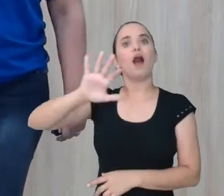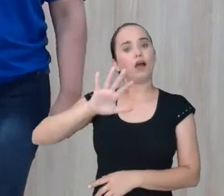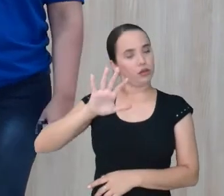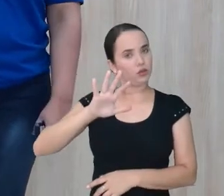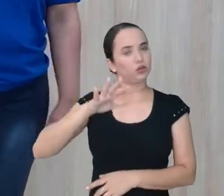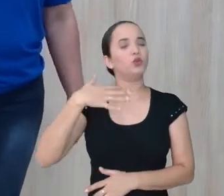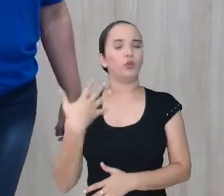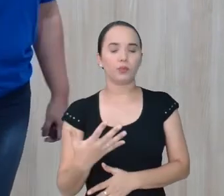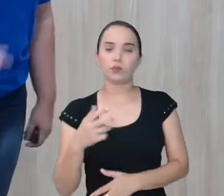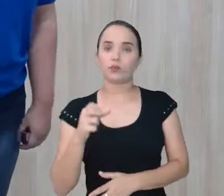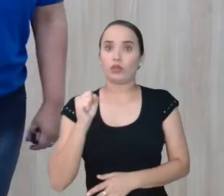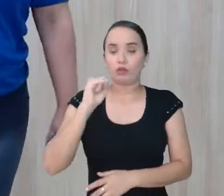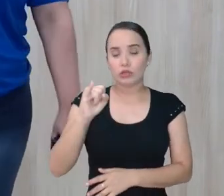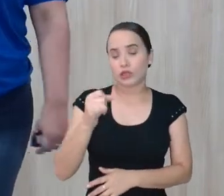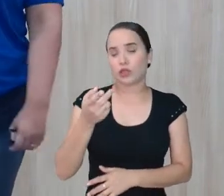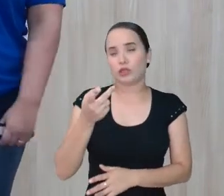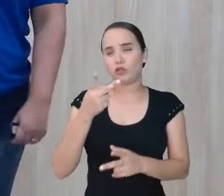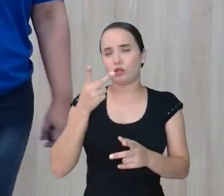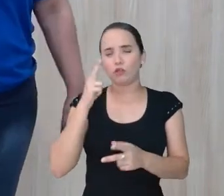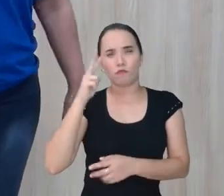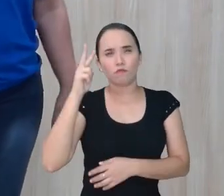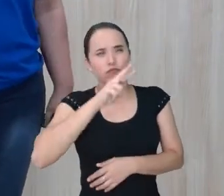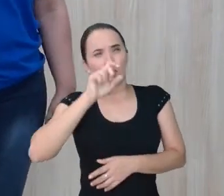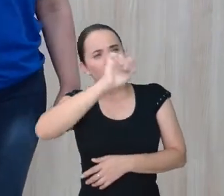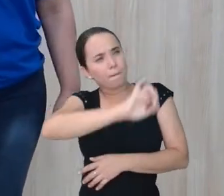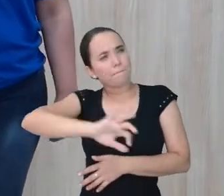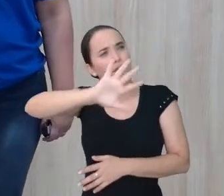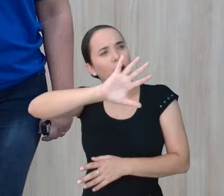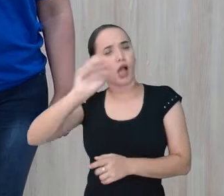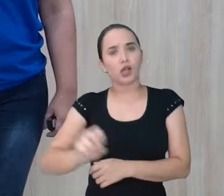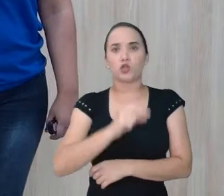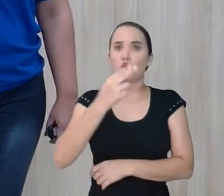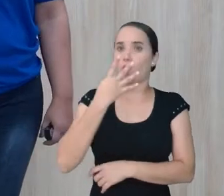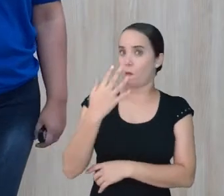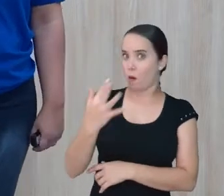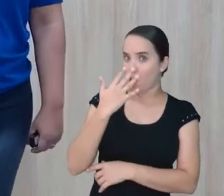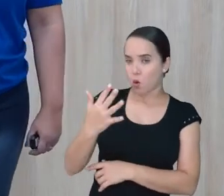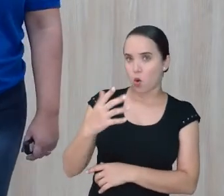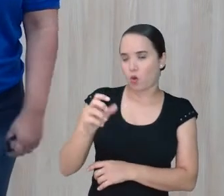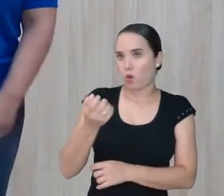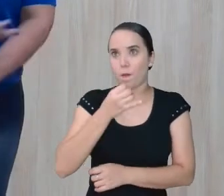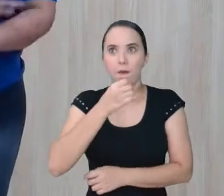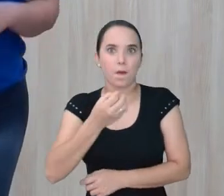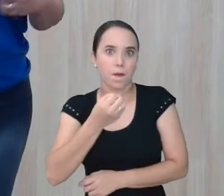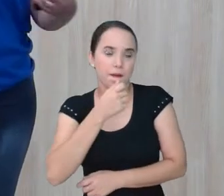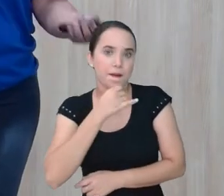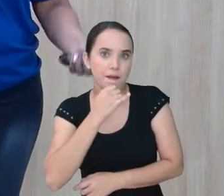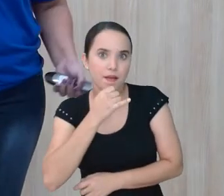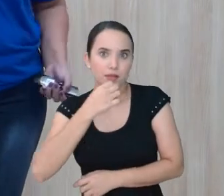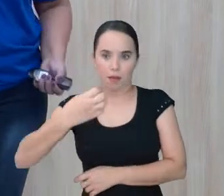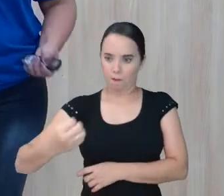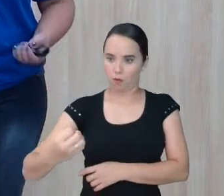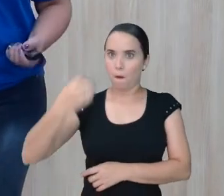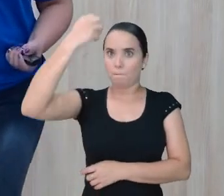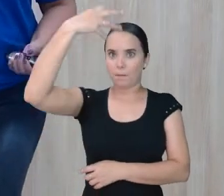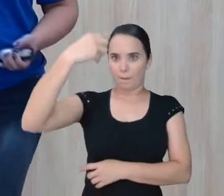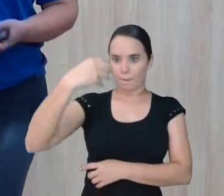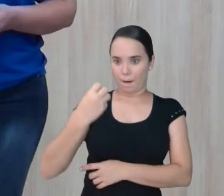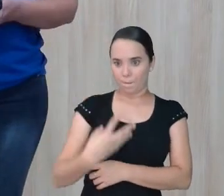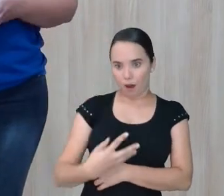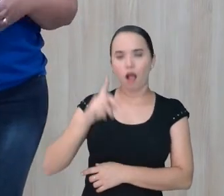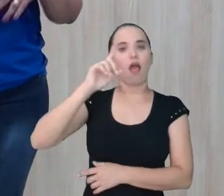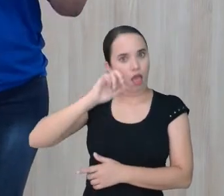gente vê uma cor que diz alguma coisa, que passa a comunicação, um sinal de trânsito, é um exemplo claro de uma linguagem não